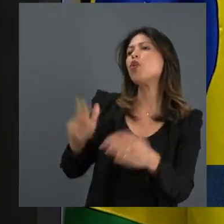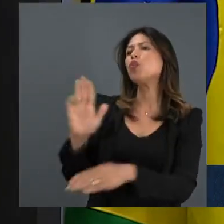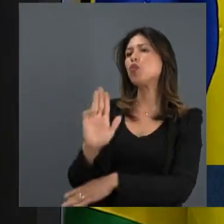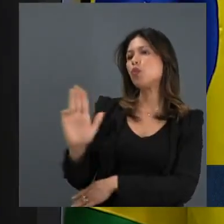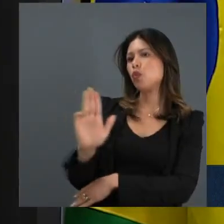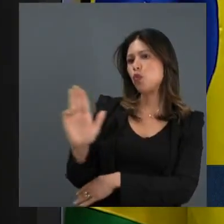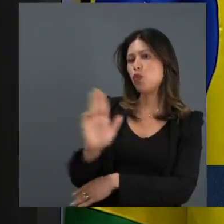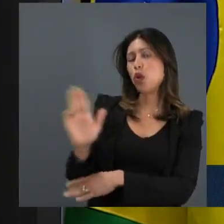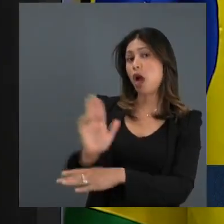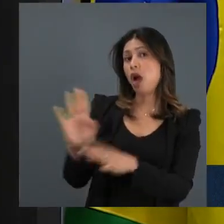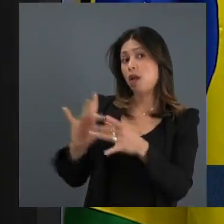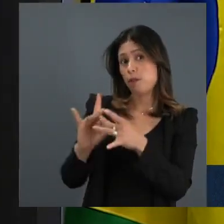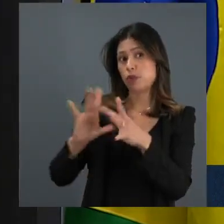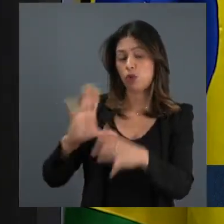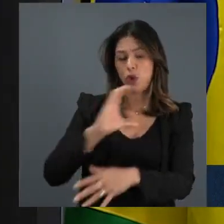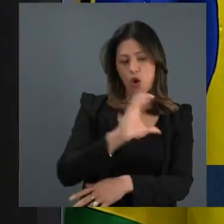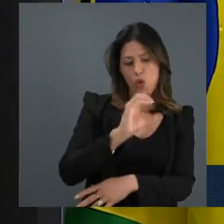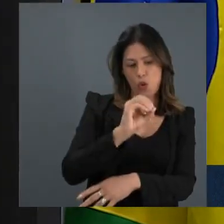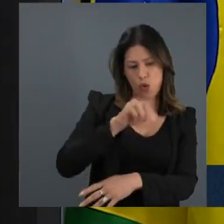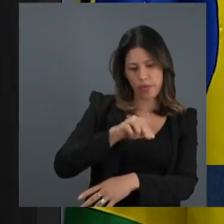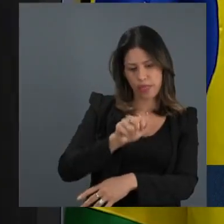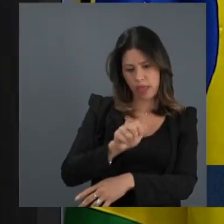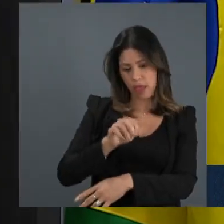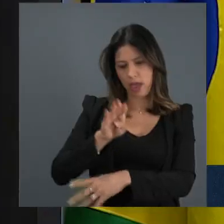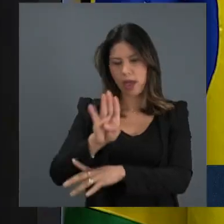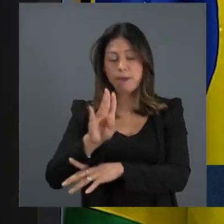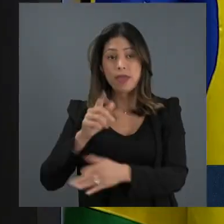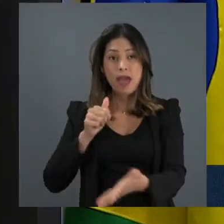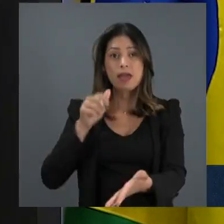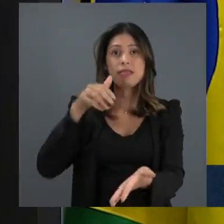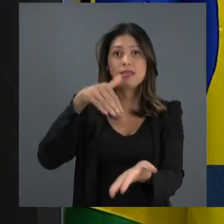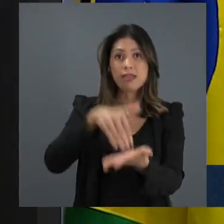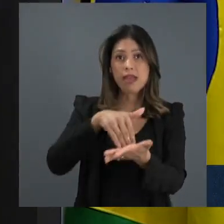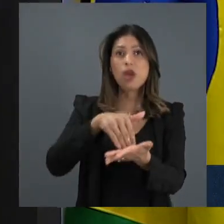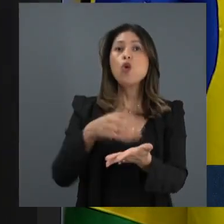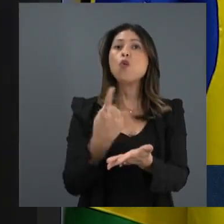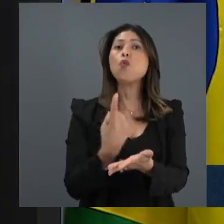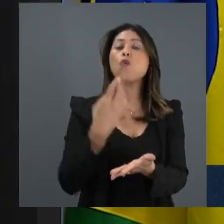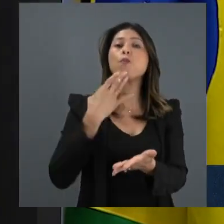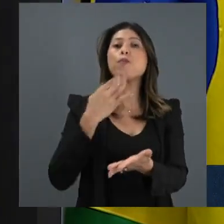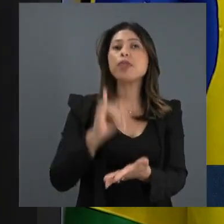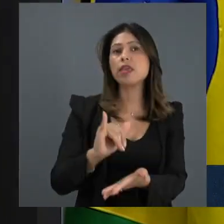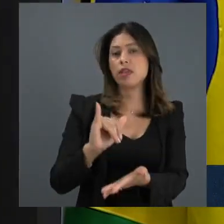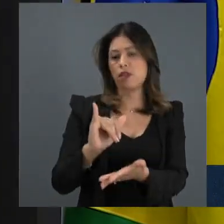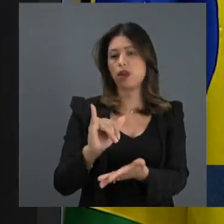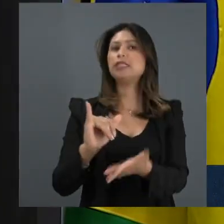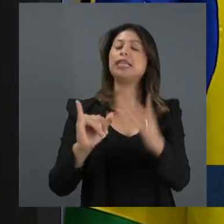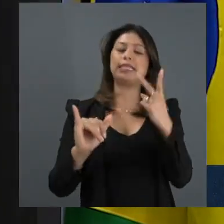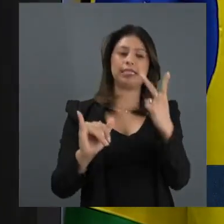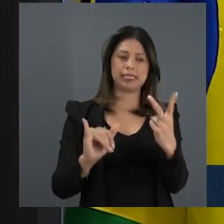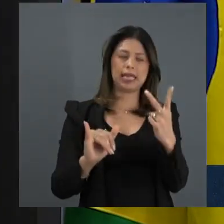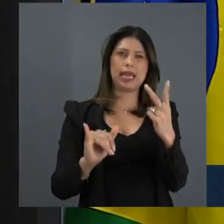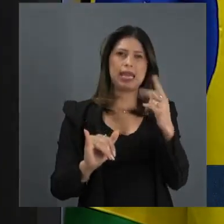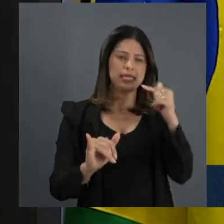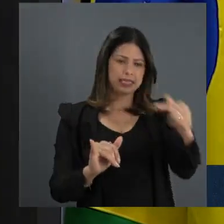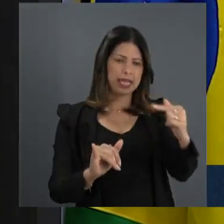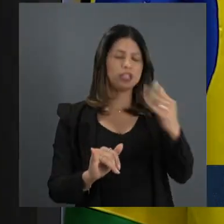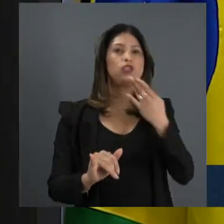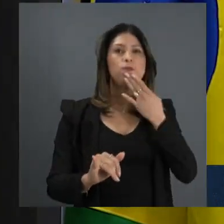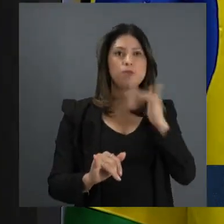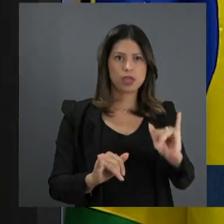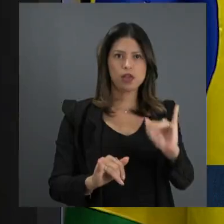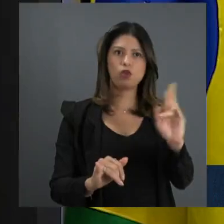a importar até 1 milhão de toneladas no valor de 7,2 B de bola e de índio,